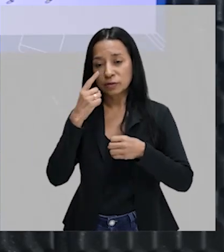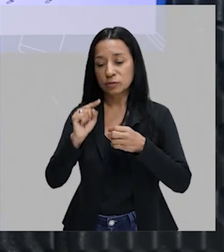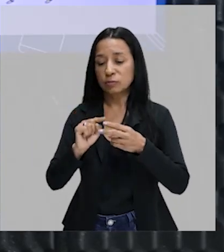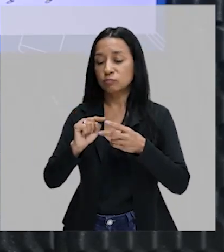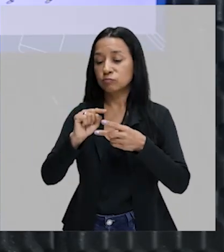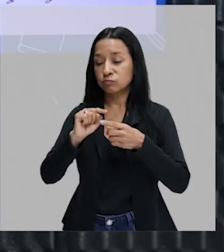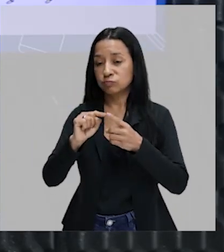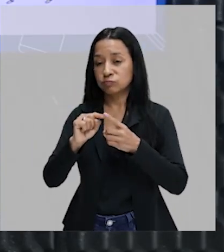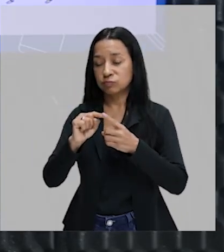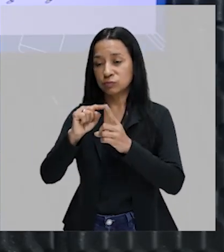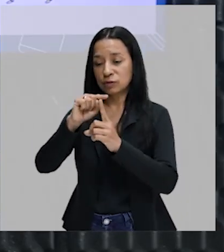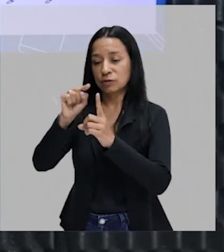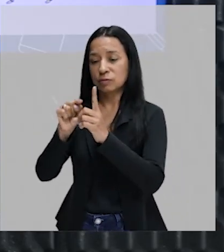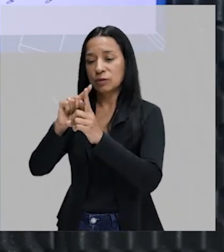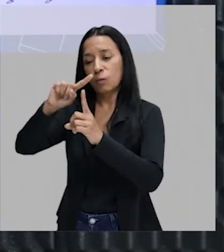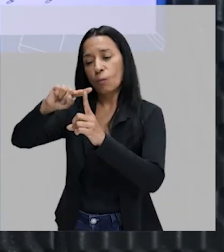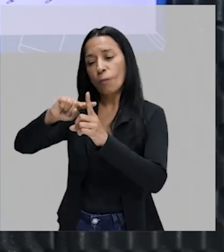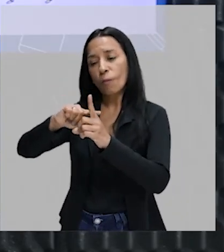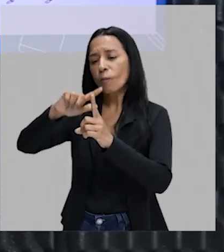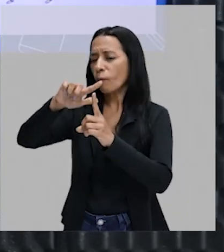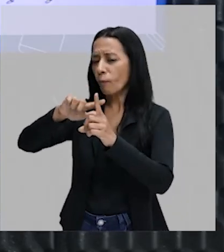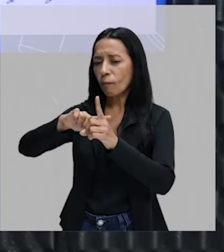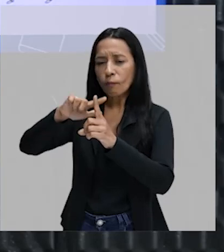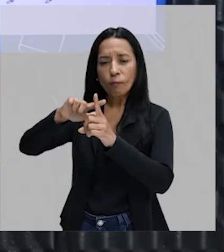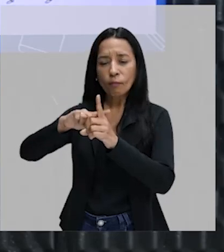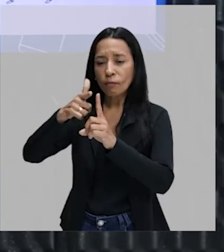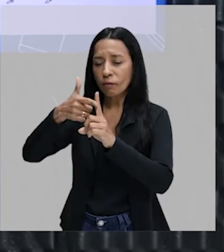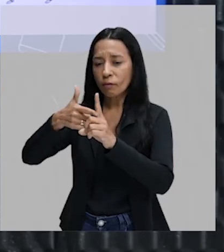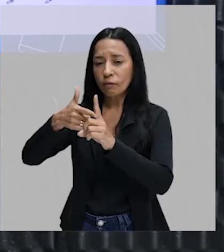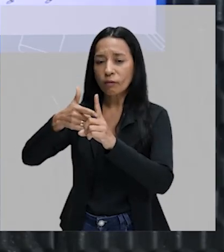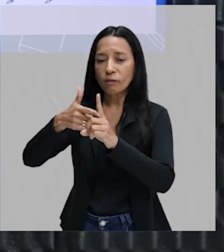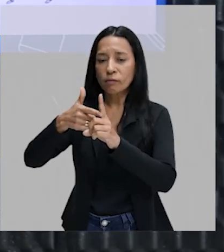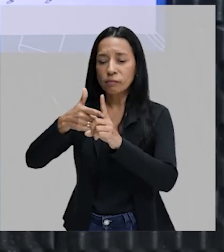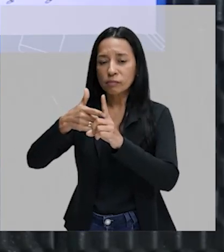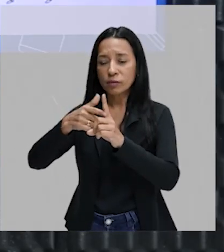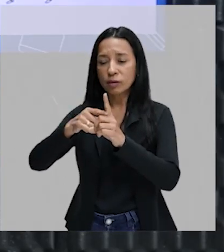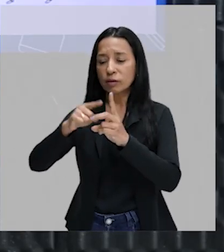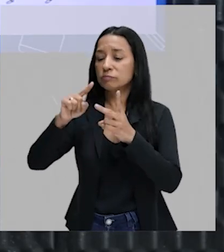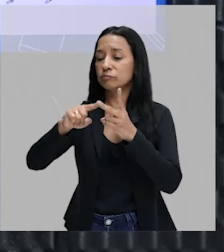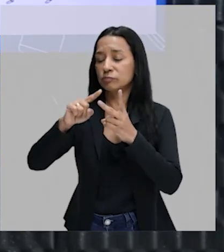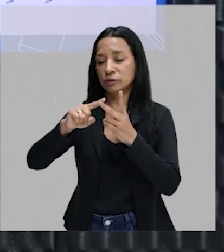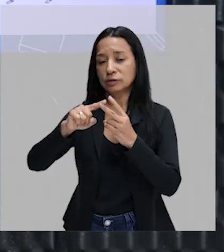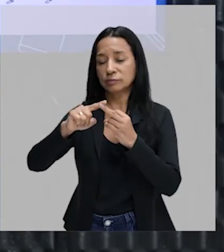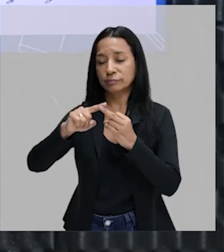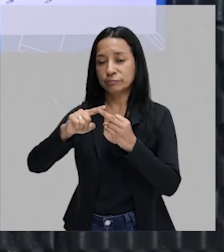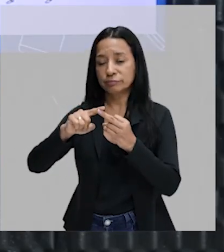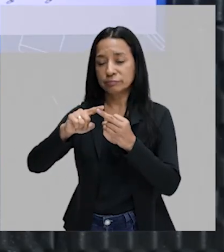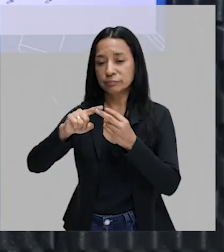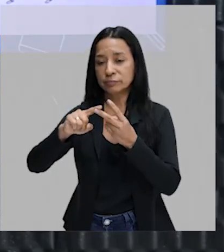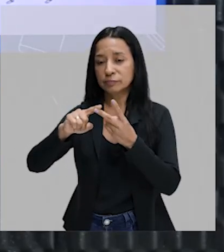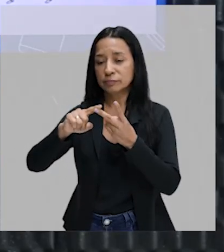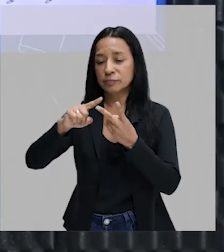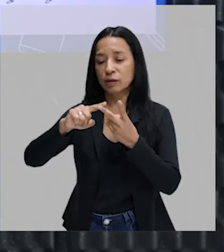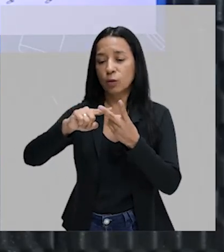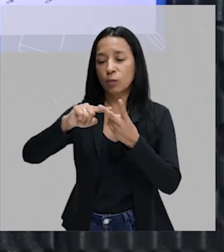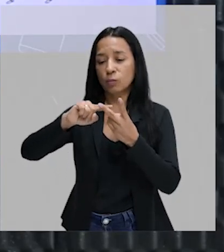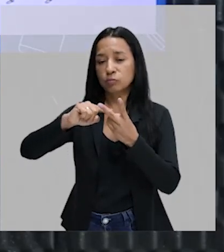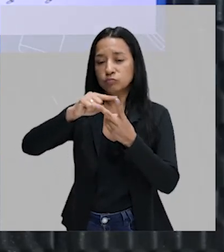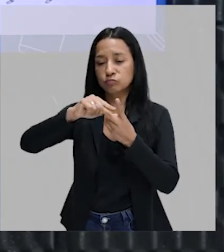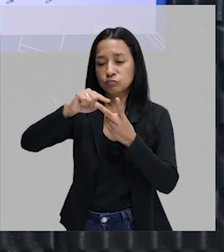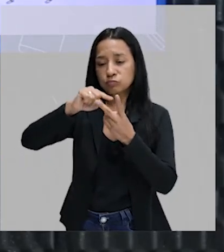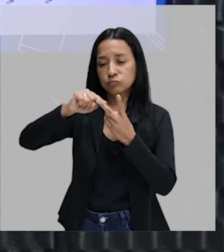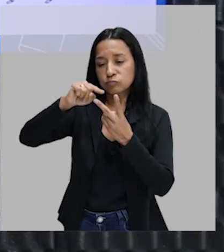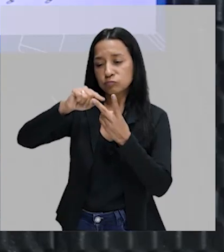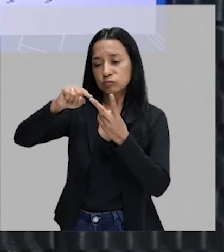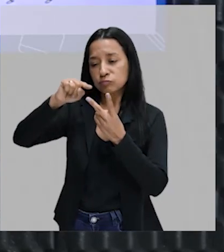é lisinha, tá? Ela é lisa. Já no caso da Acetabulária crenulata, ela é ondulada, né?